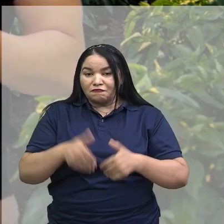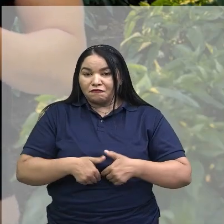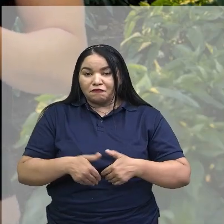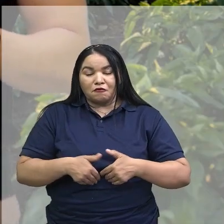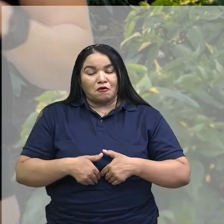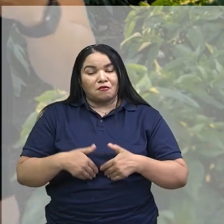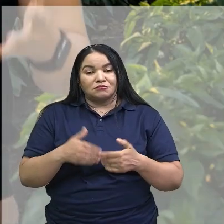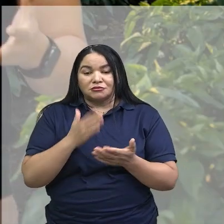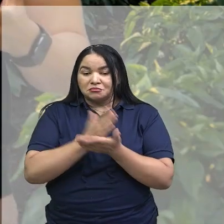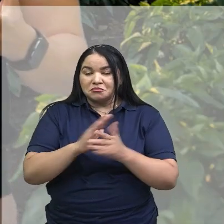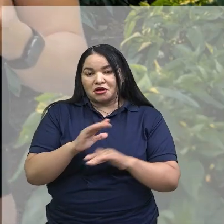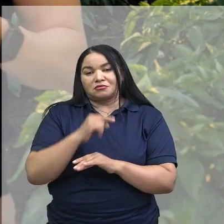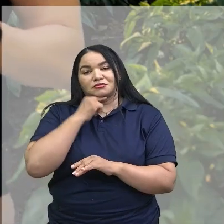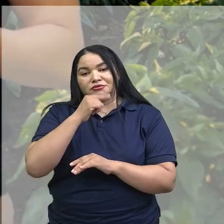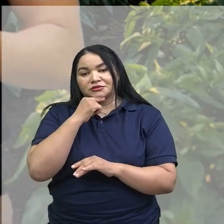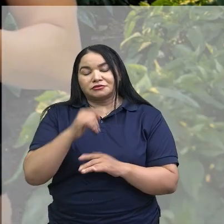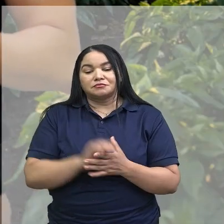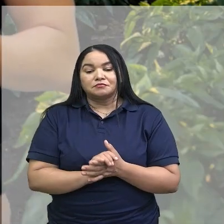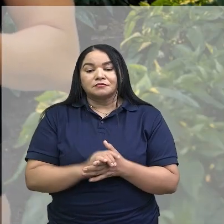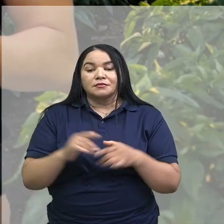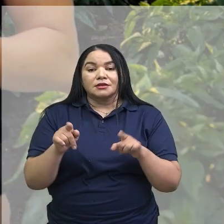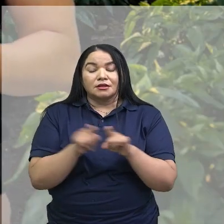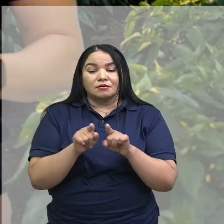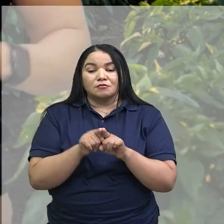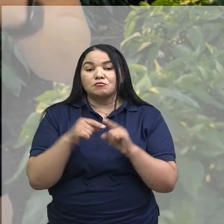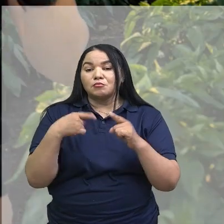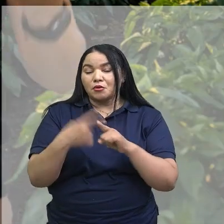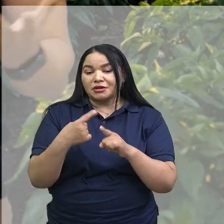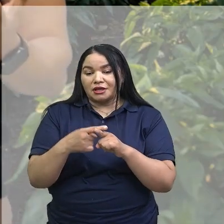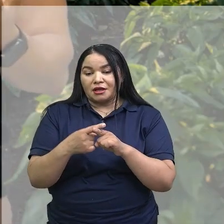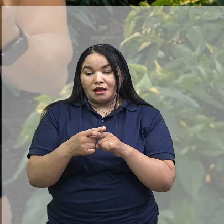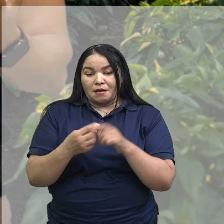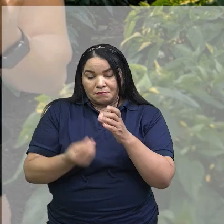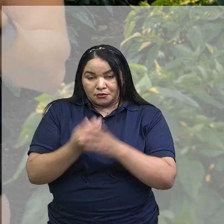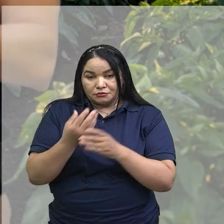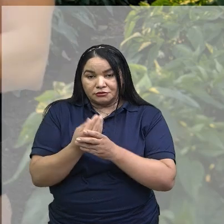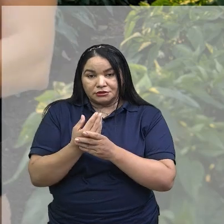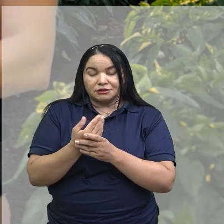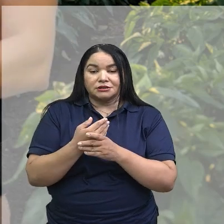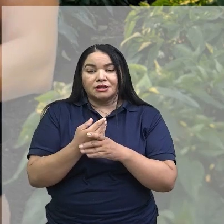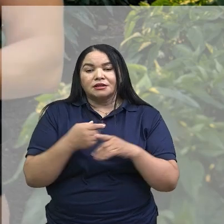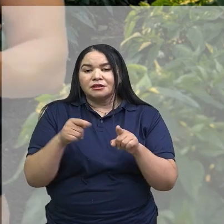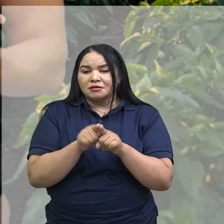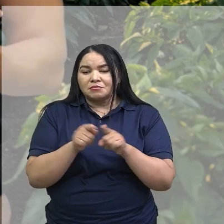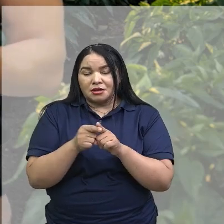no mundo. Haja vista que tudo que é produzido dentro da lógica do capital é